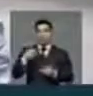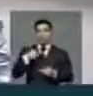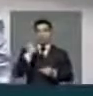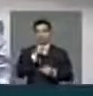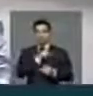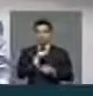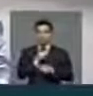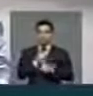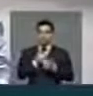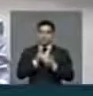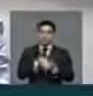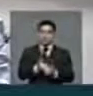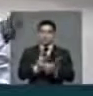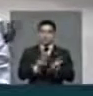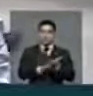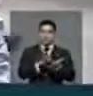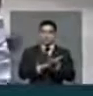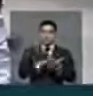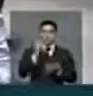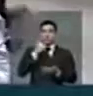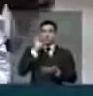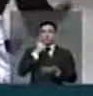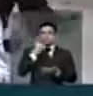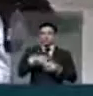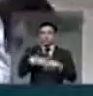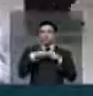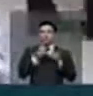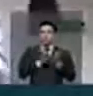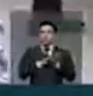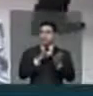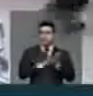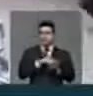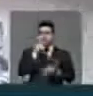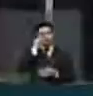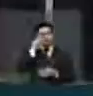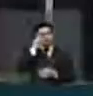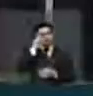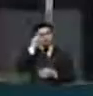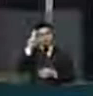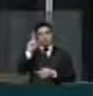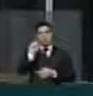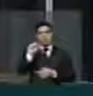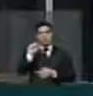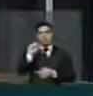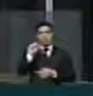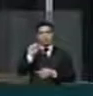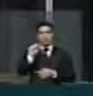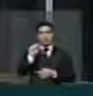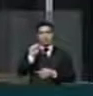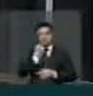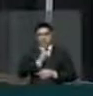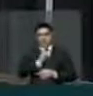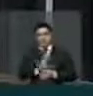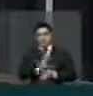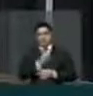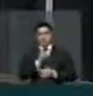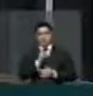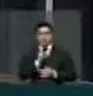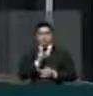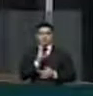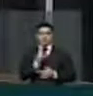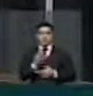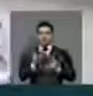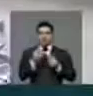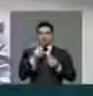segui-la. Parabéns, deputado. Parabéns por a senhora dar voz a tantas vítimas que, como a senhora,